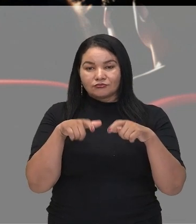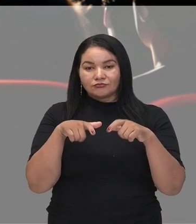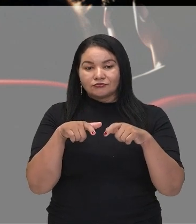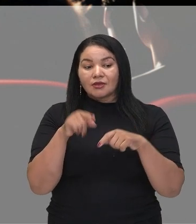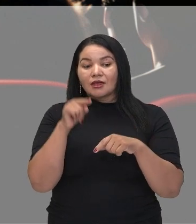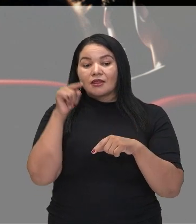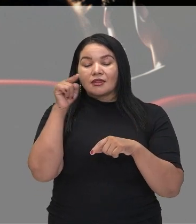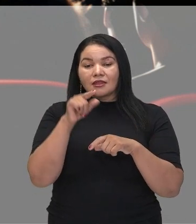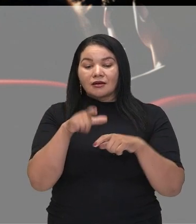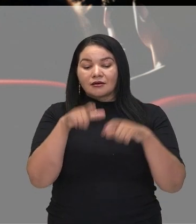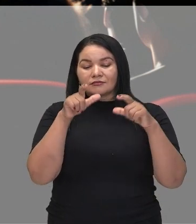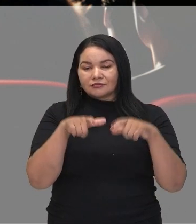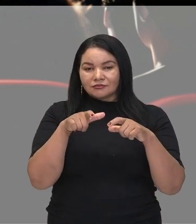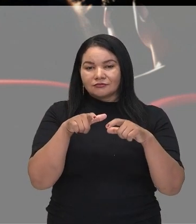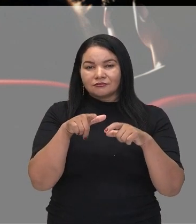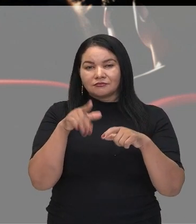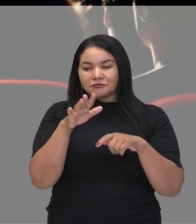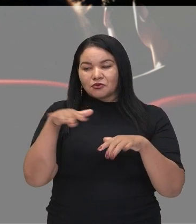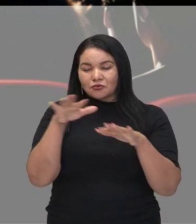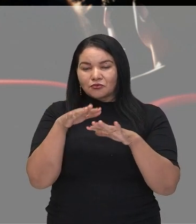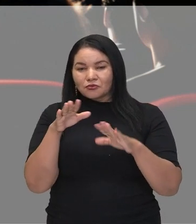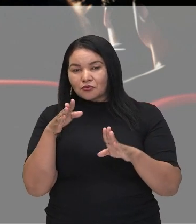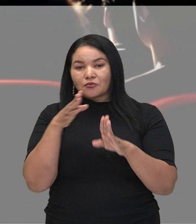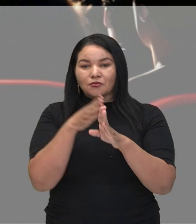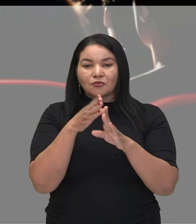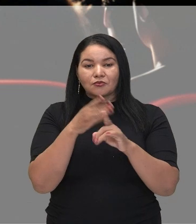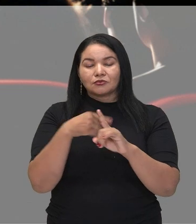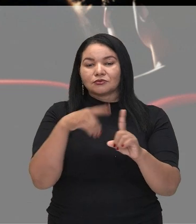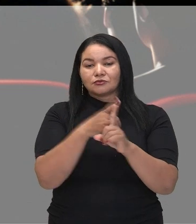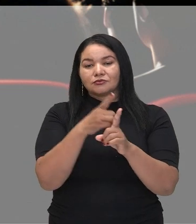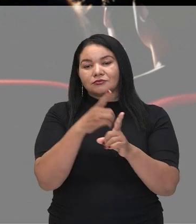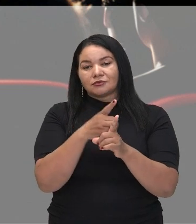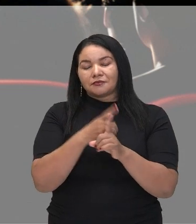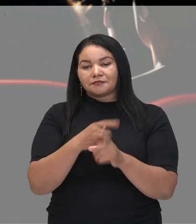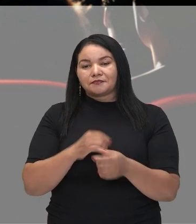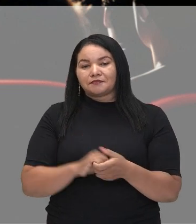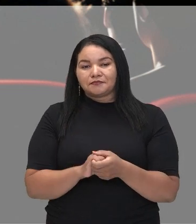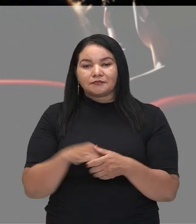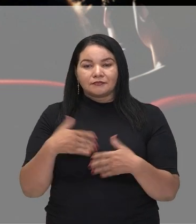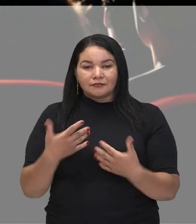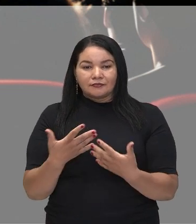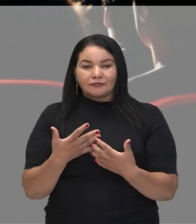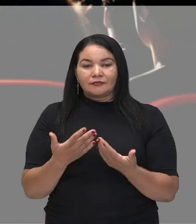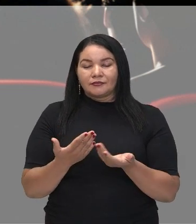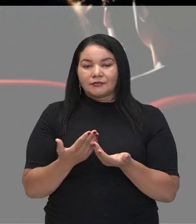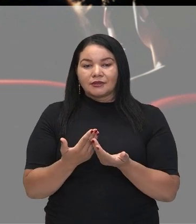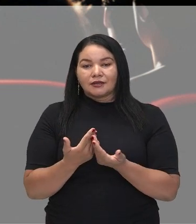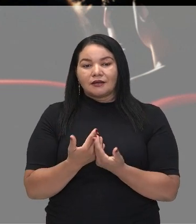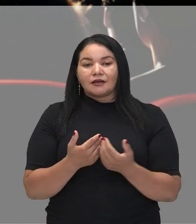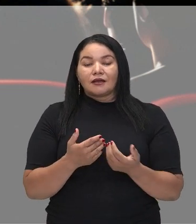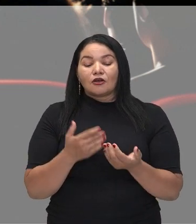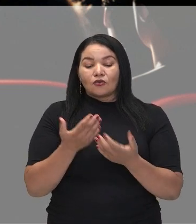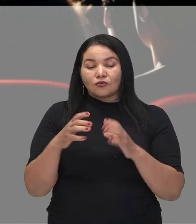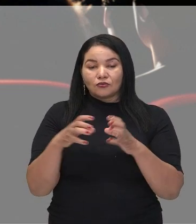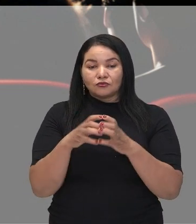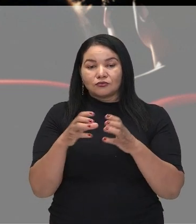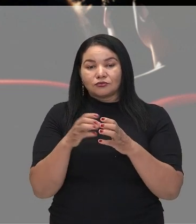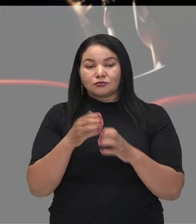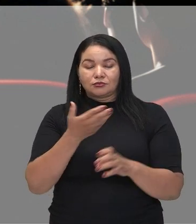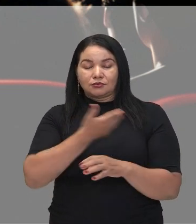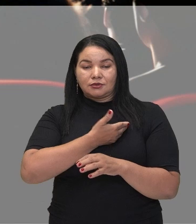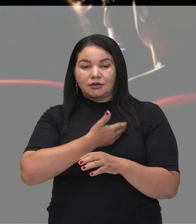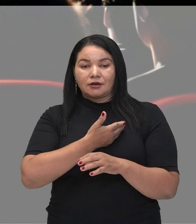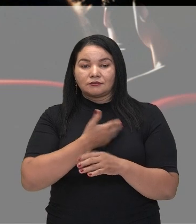o point do pessoal, né? É o ponto principal, um ponto que as pessoas se encontram. É o point preferido de um grupo de amigos animados.